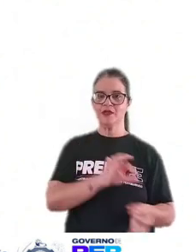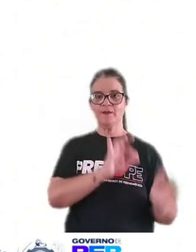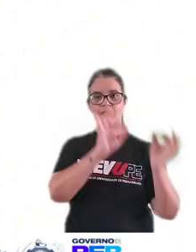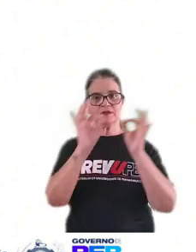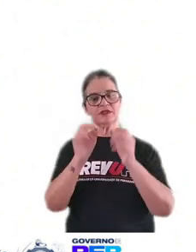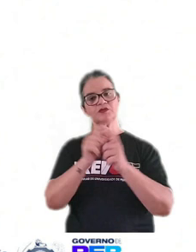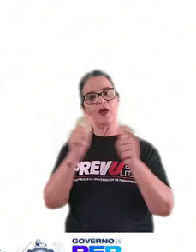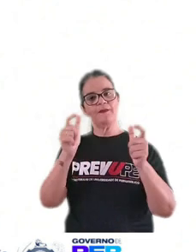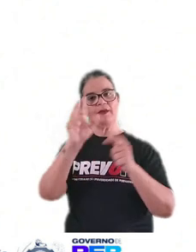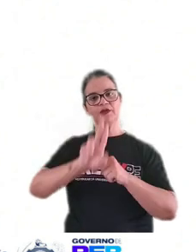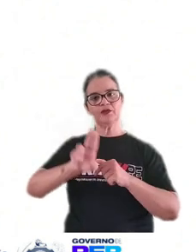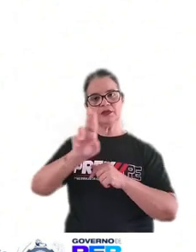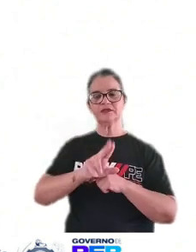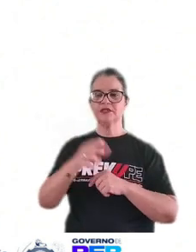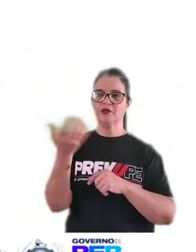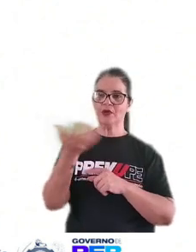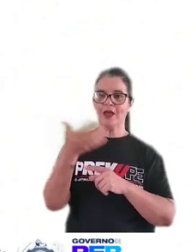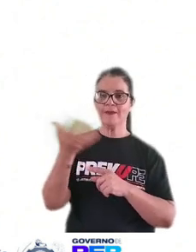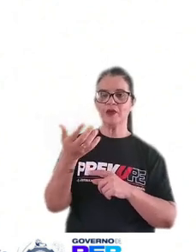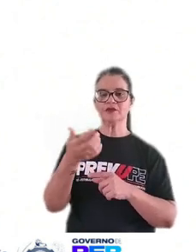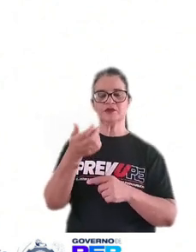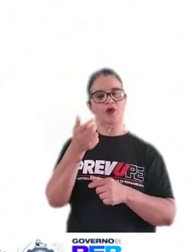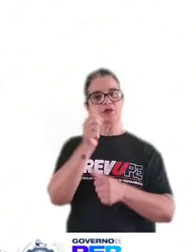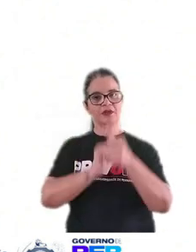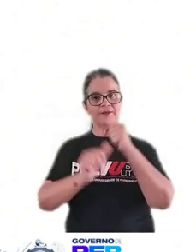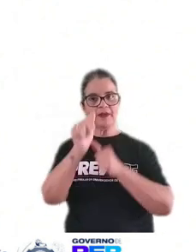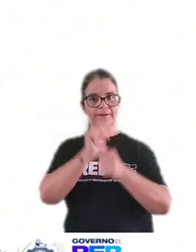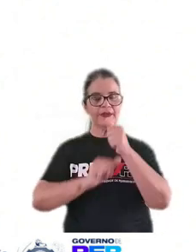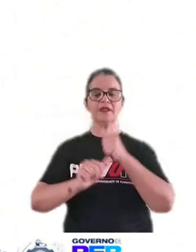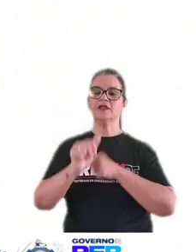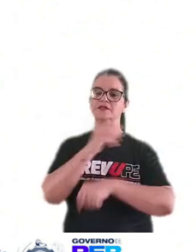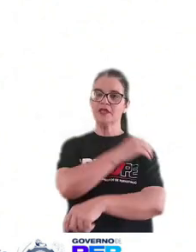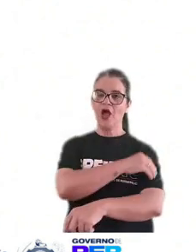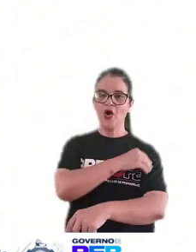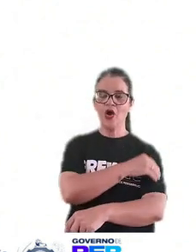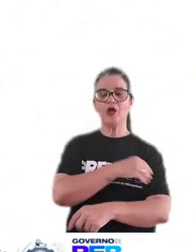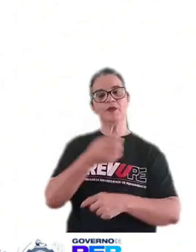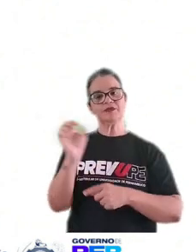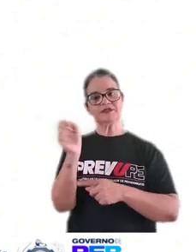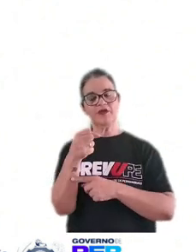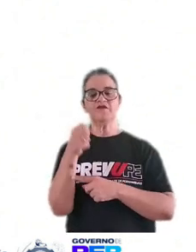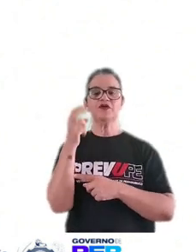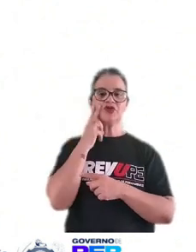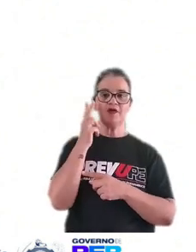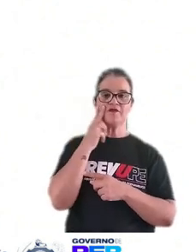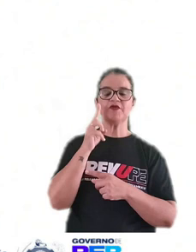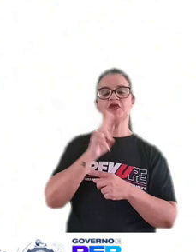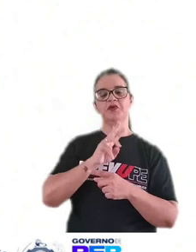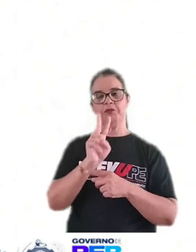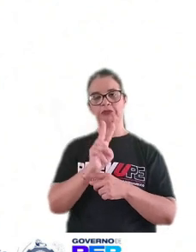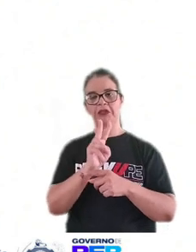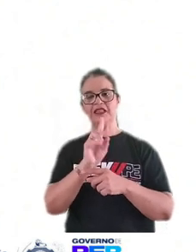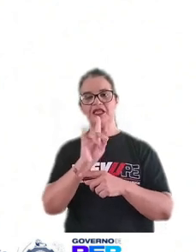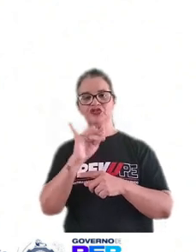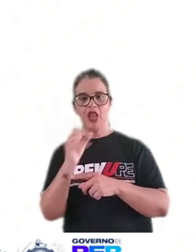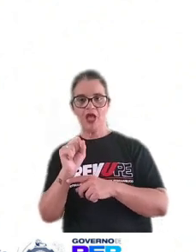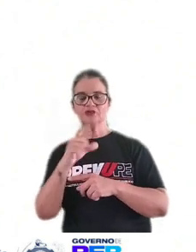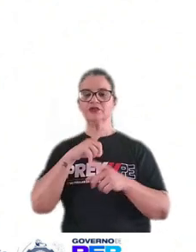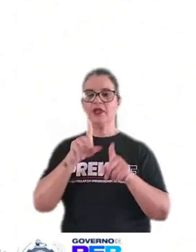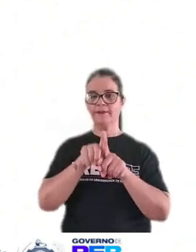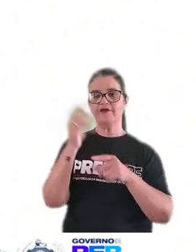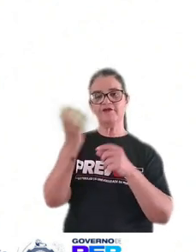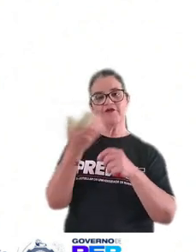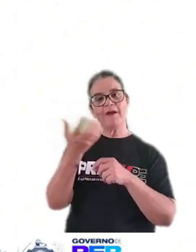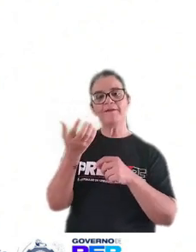continuando esse processo é amplamente utilizado na produção de bebidas alcoólicas como cerveja vinho e destilados